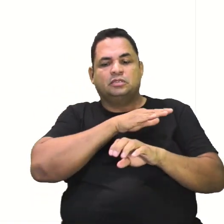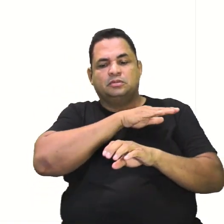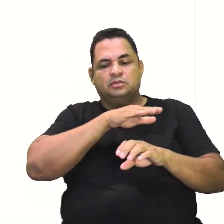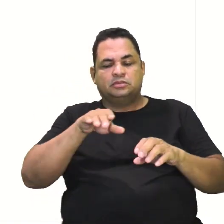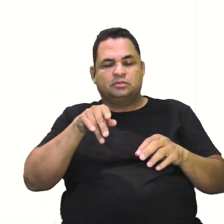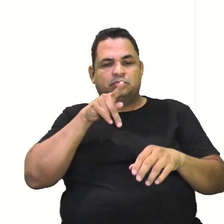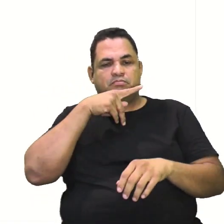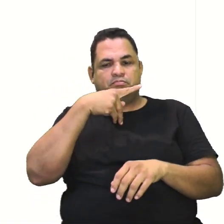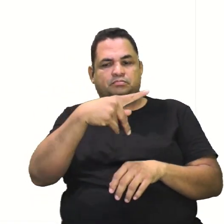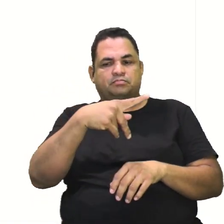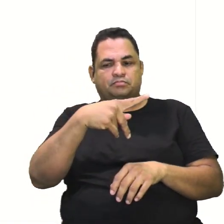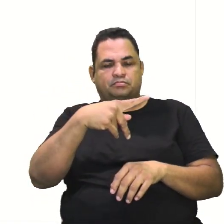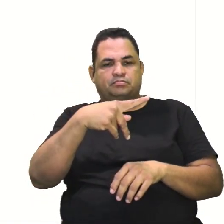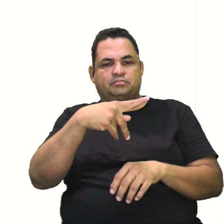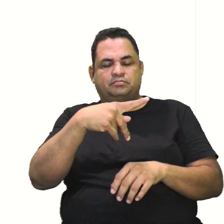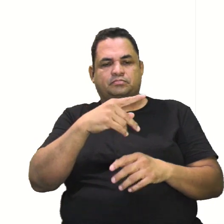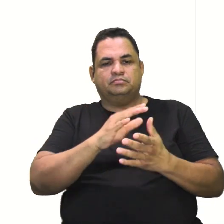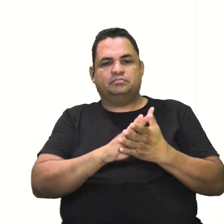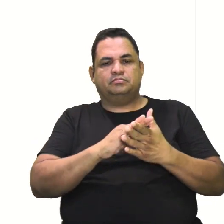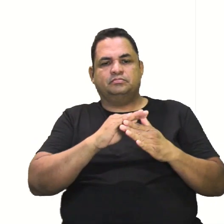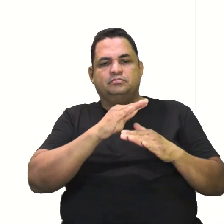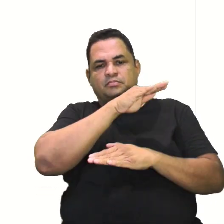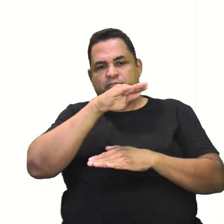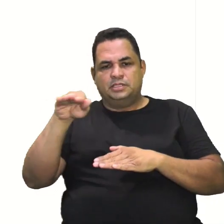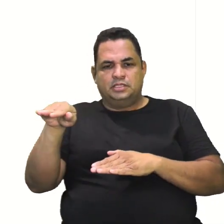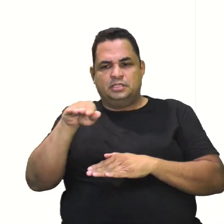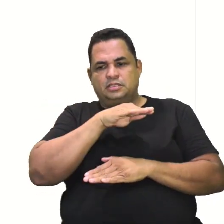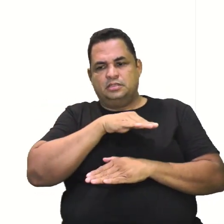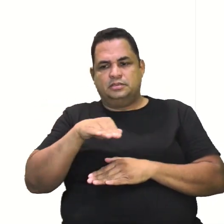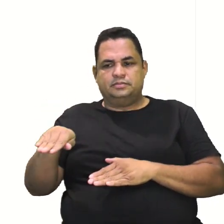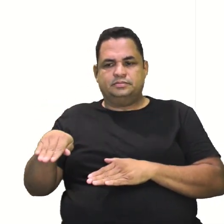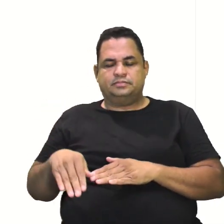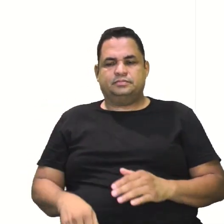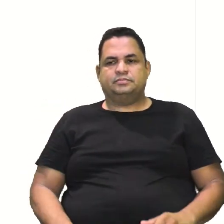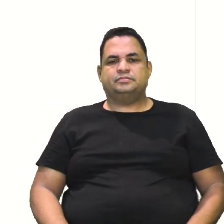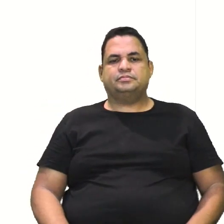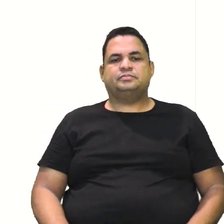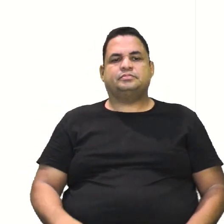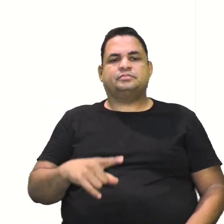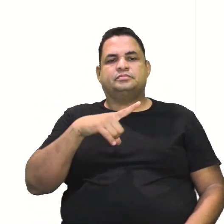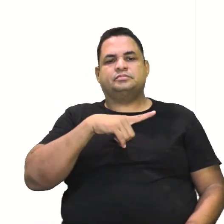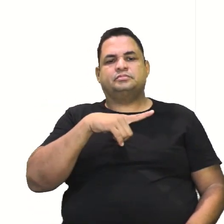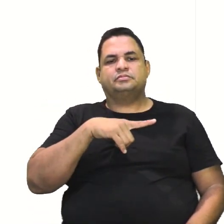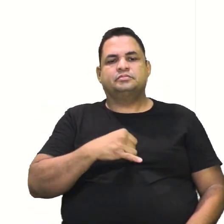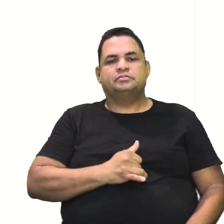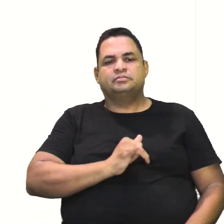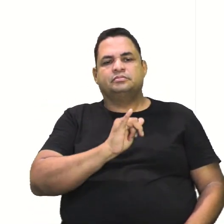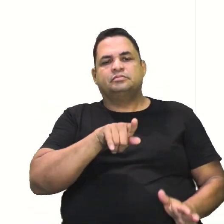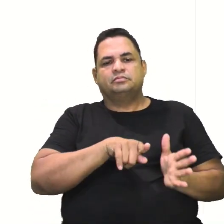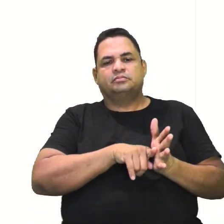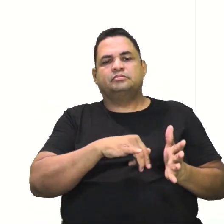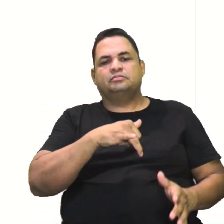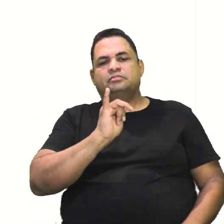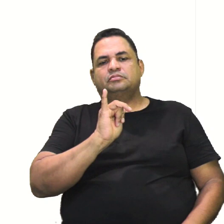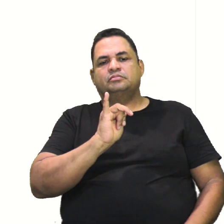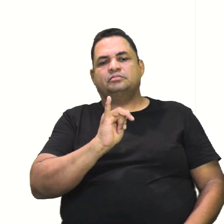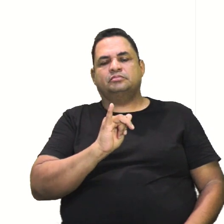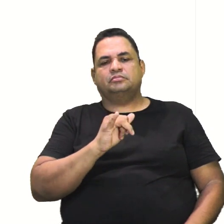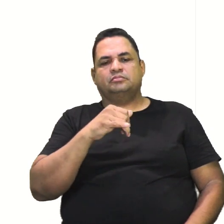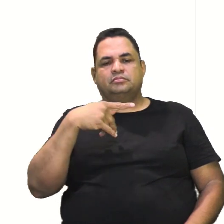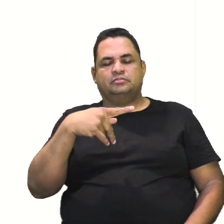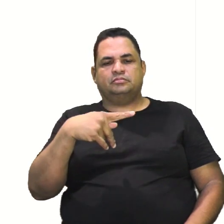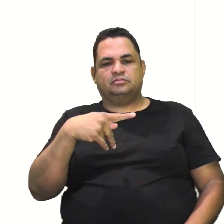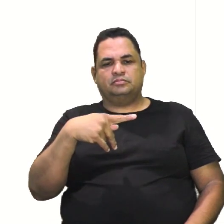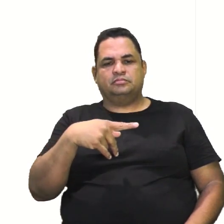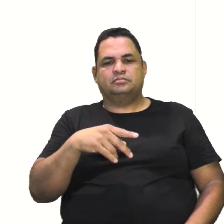P e que seja paralela a essa reta dada. Aí a gente tem aquela equaçãozinha, né? Y menos y de algum